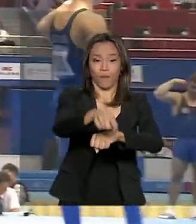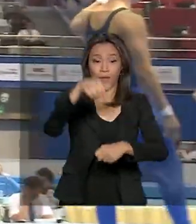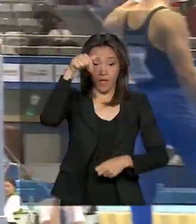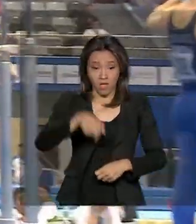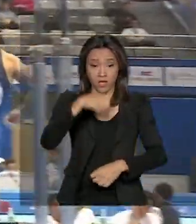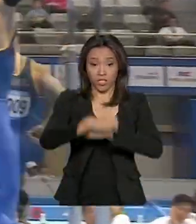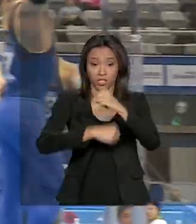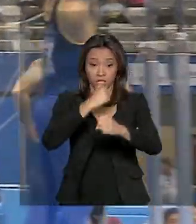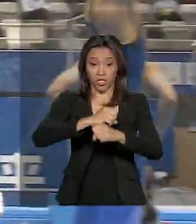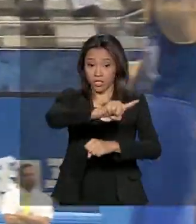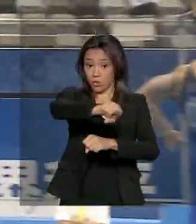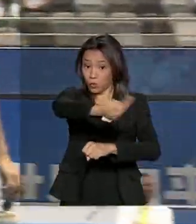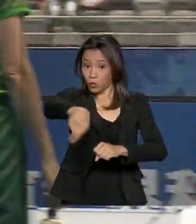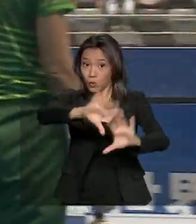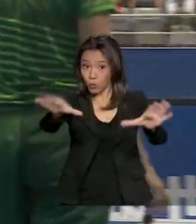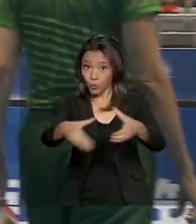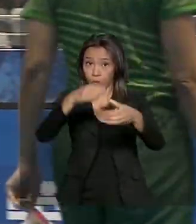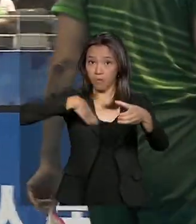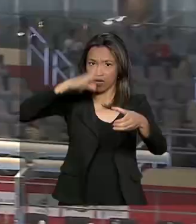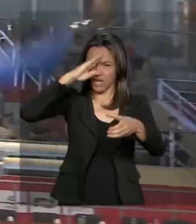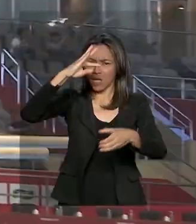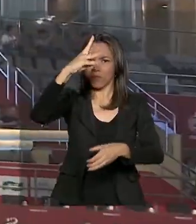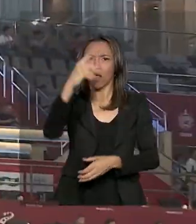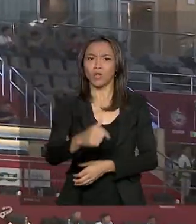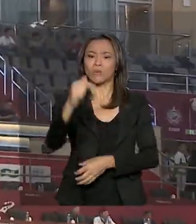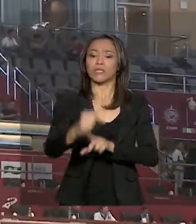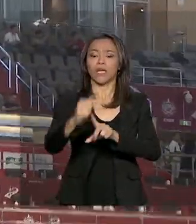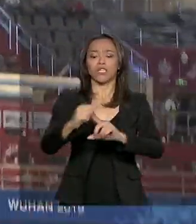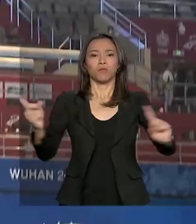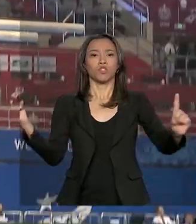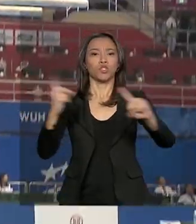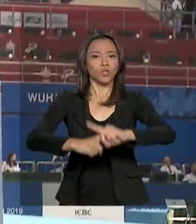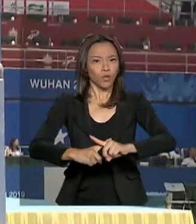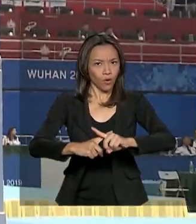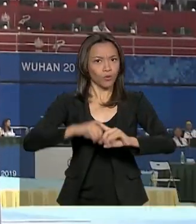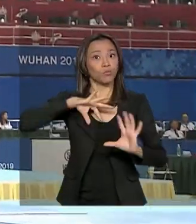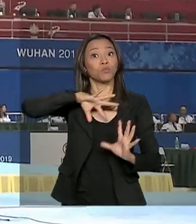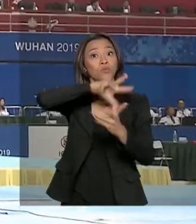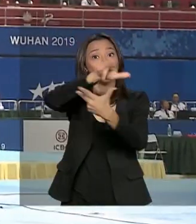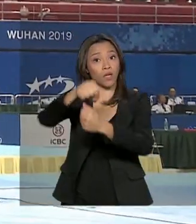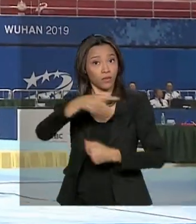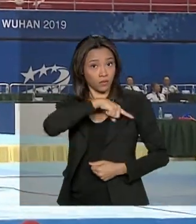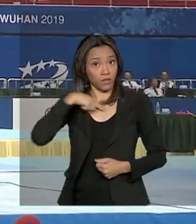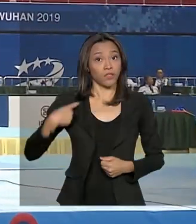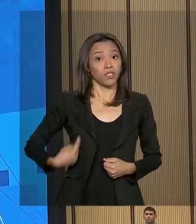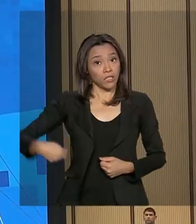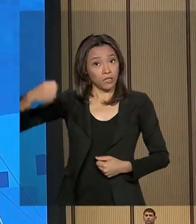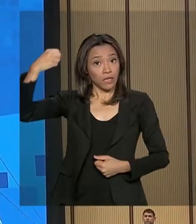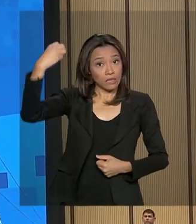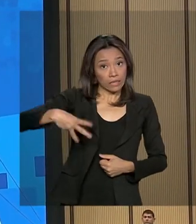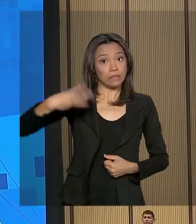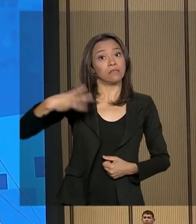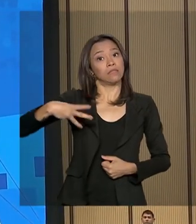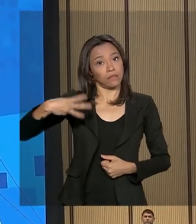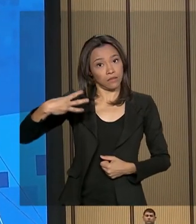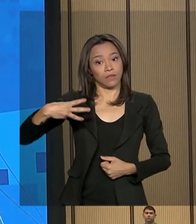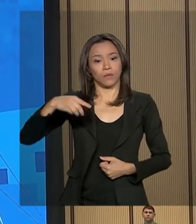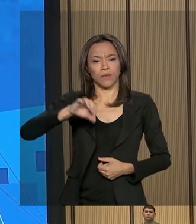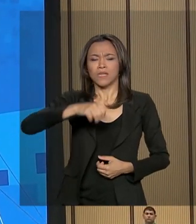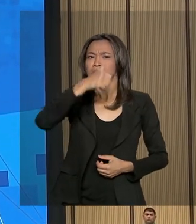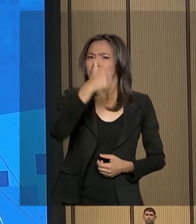os militares retornaram dos sétimos Jogos Mundiais Militares da China na terceira colocação geral, entre